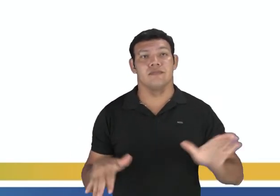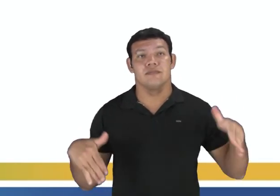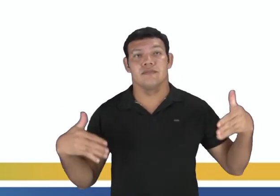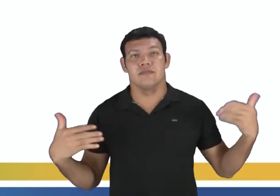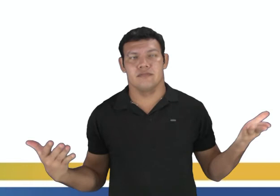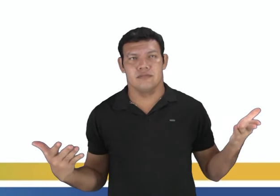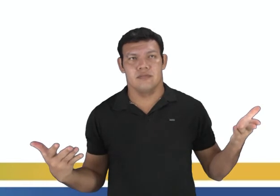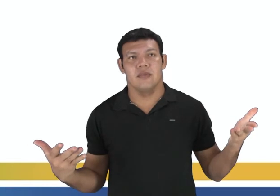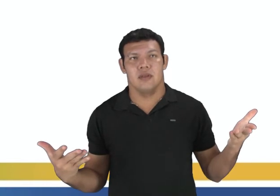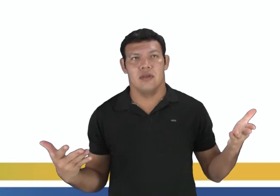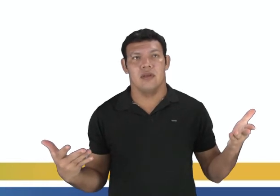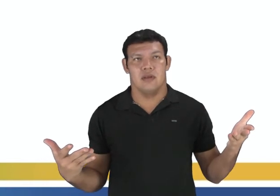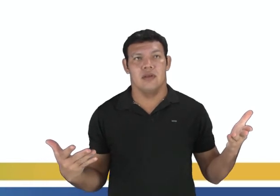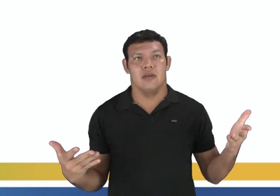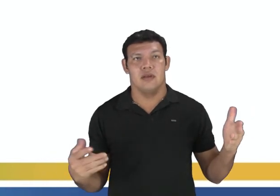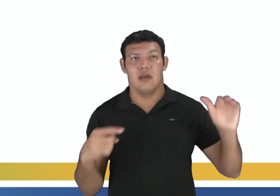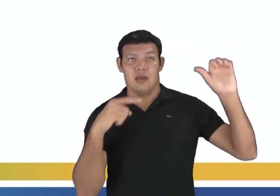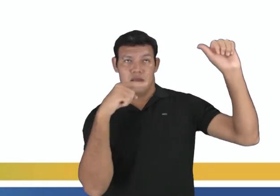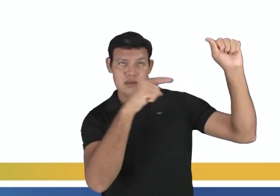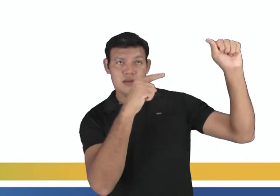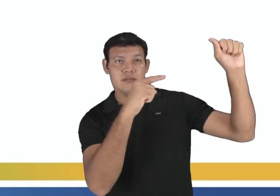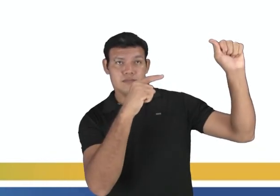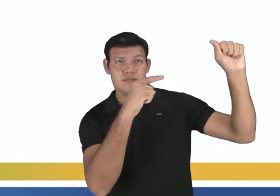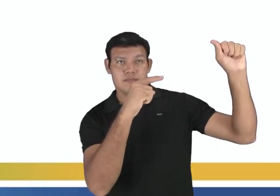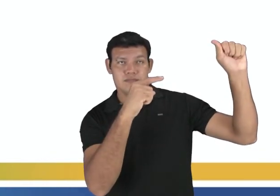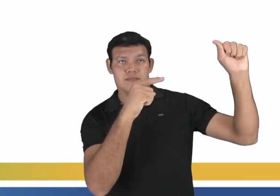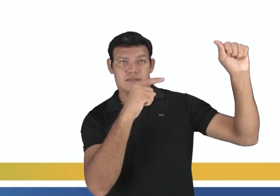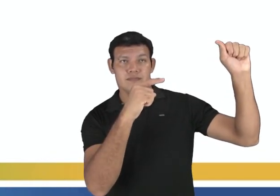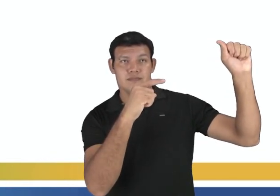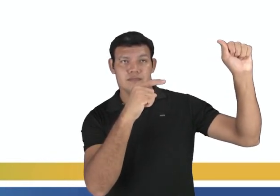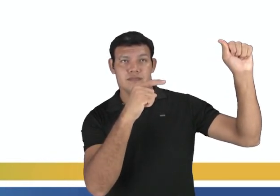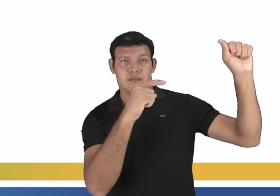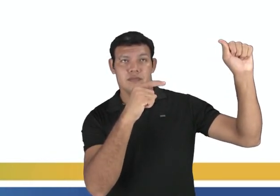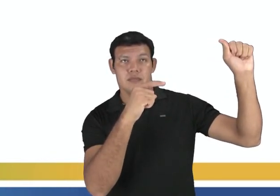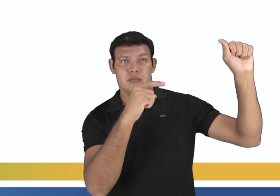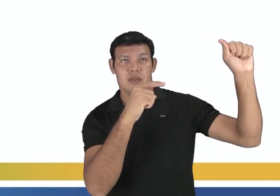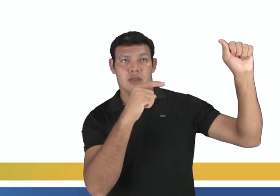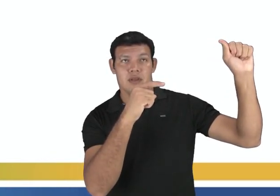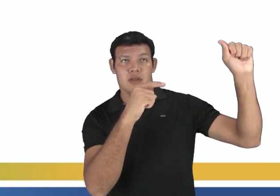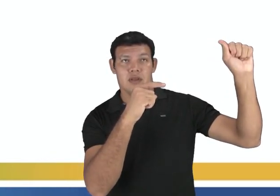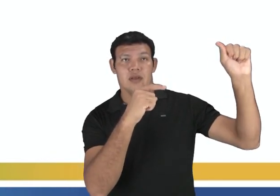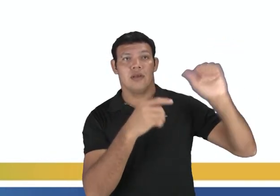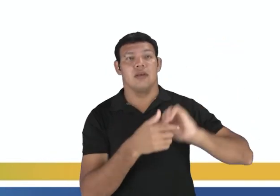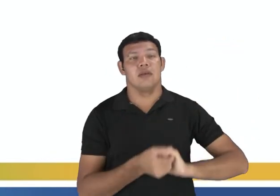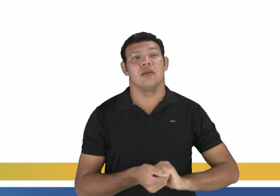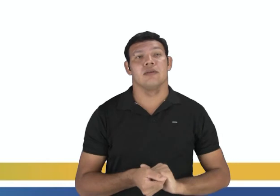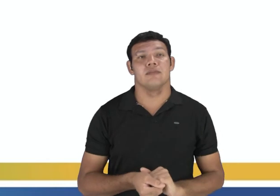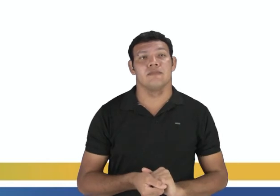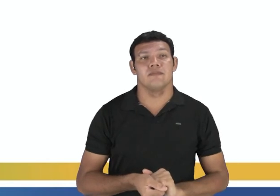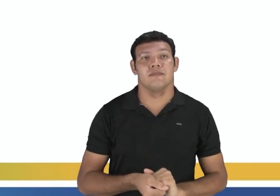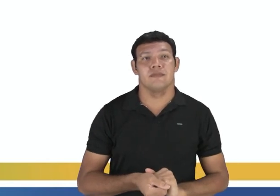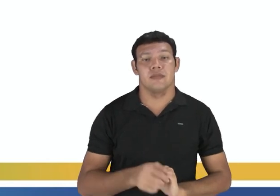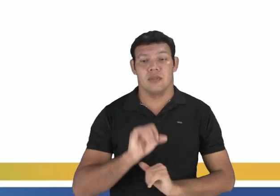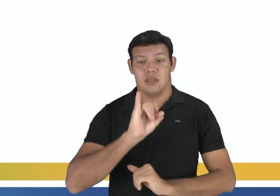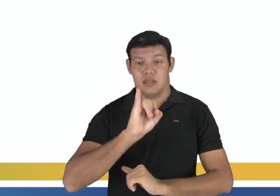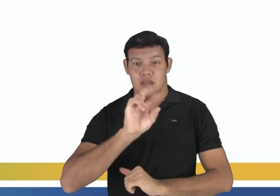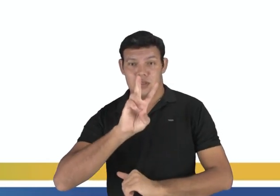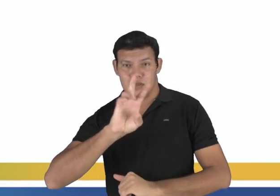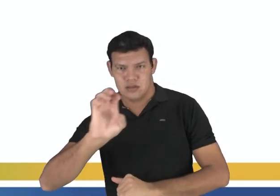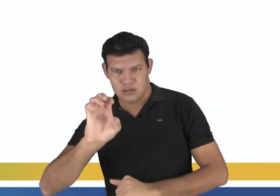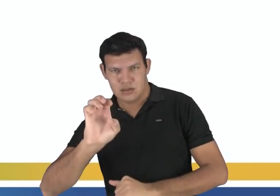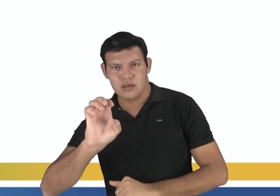Gente, a primeira opção, Ip segue uma luz brilhante vindo de fora